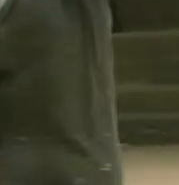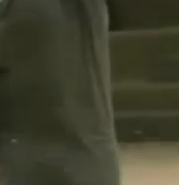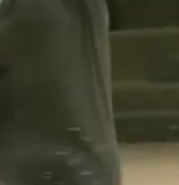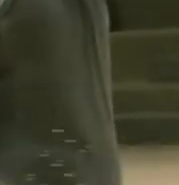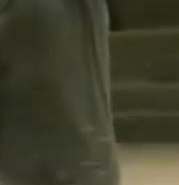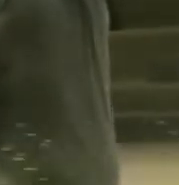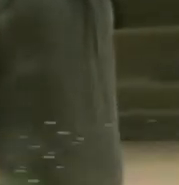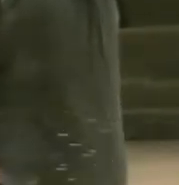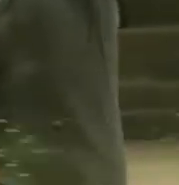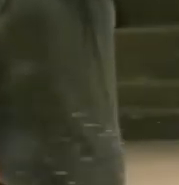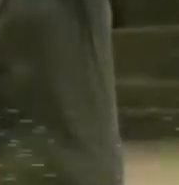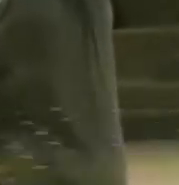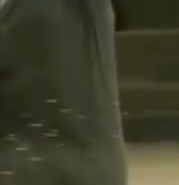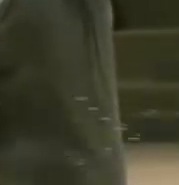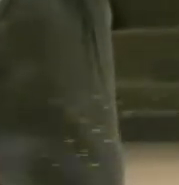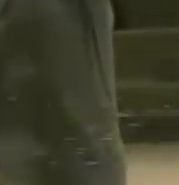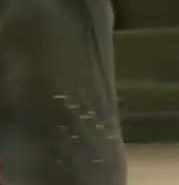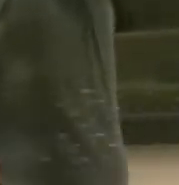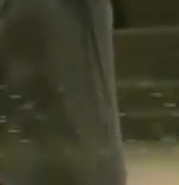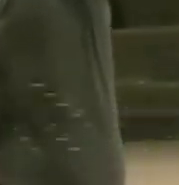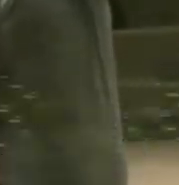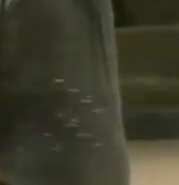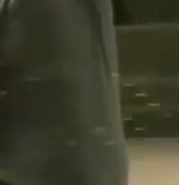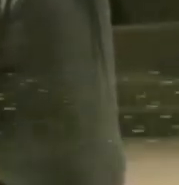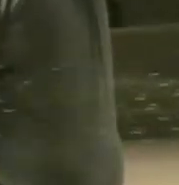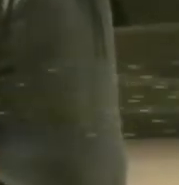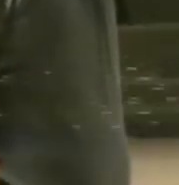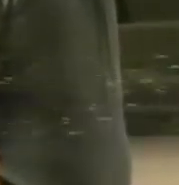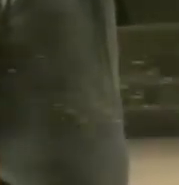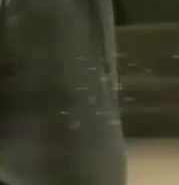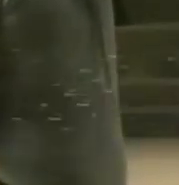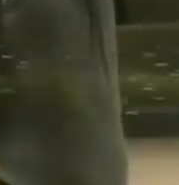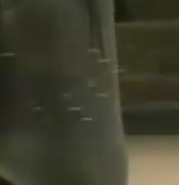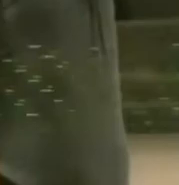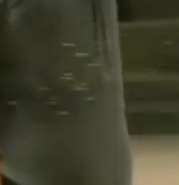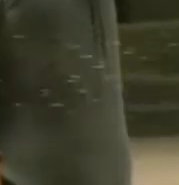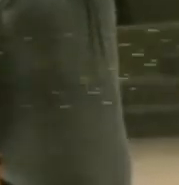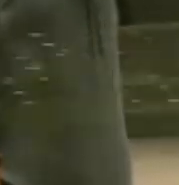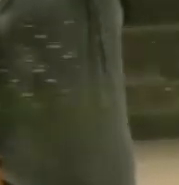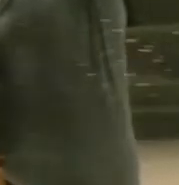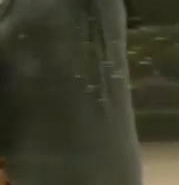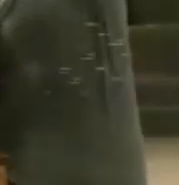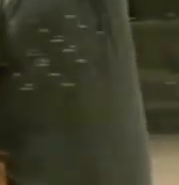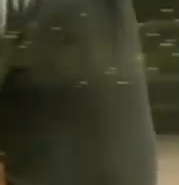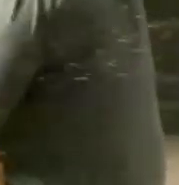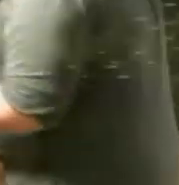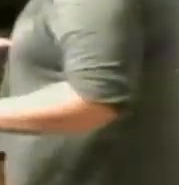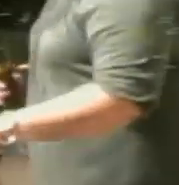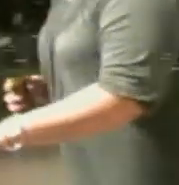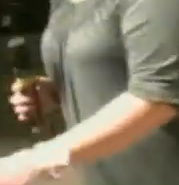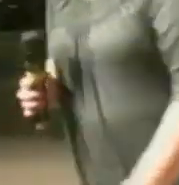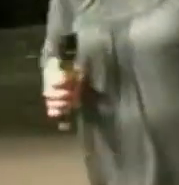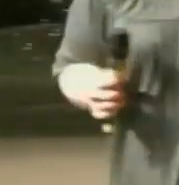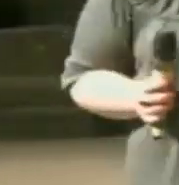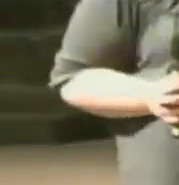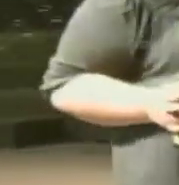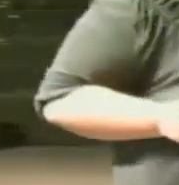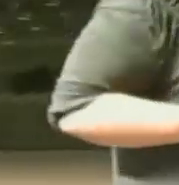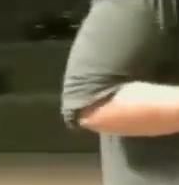da igreja. E logo depois nós continuamos em adoração ao Senhor juntos, adorando o seu nome.